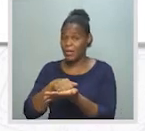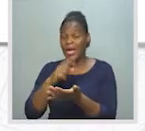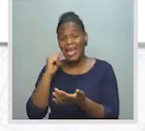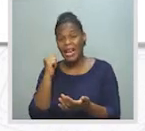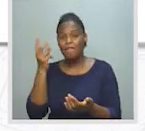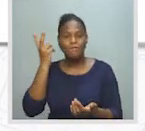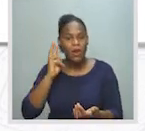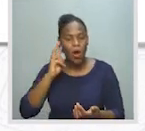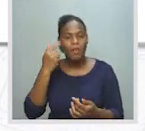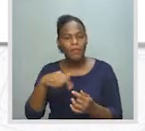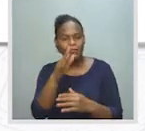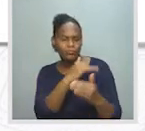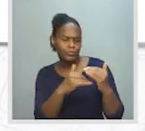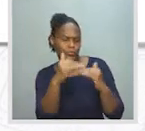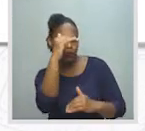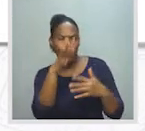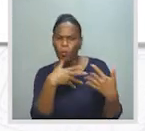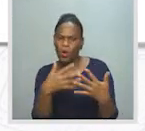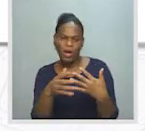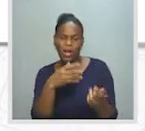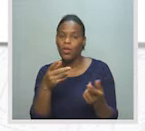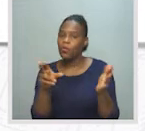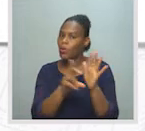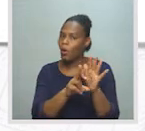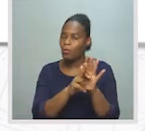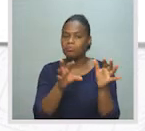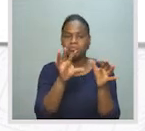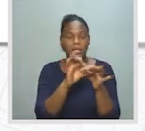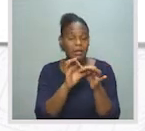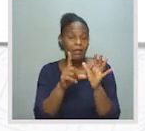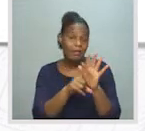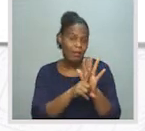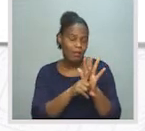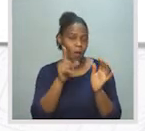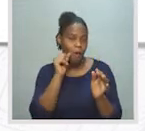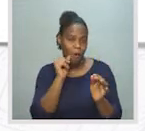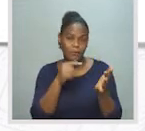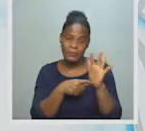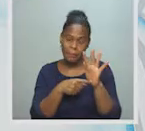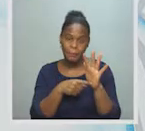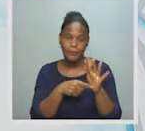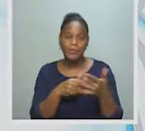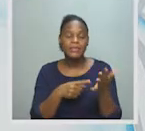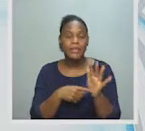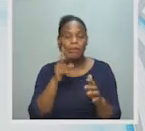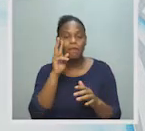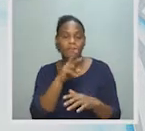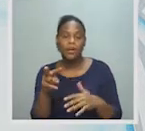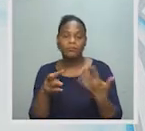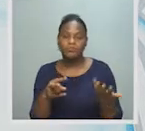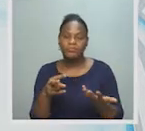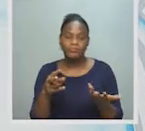que tem para ele um valor superior a qualquer norma legal humana. Como podem reparar,